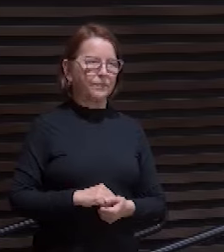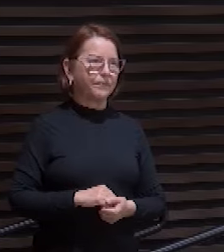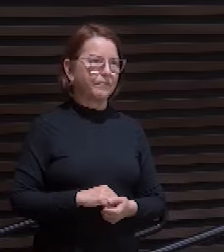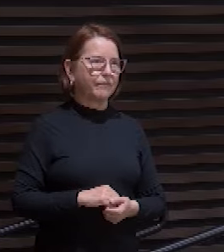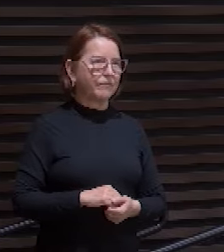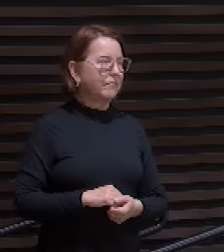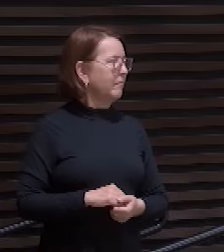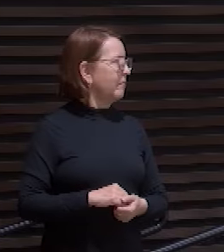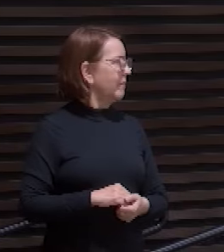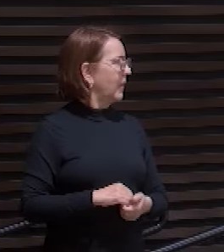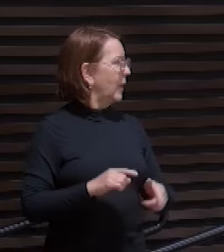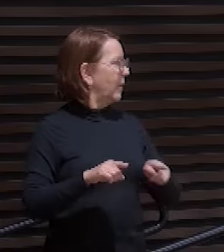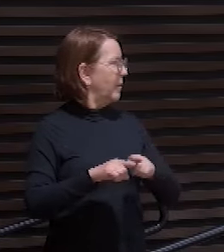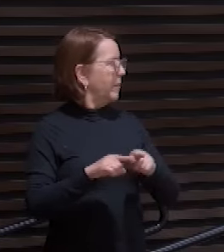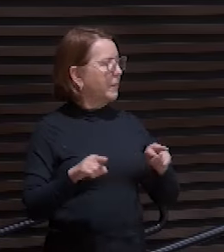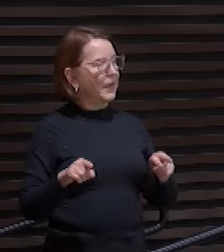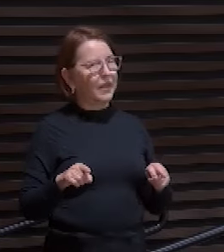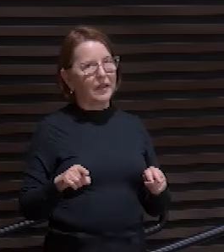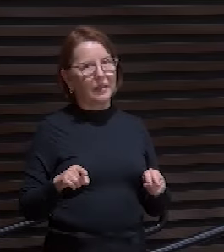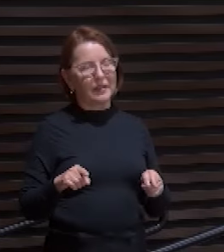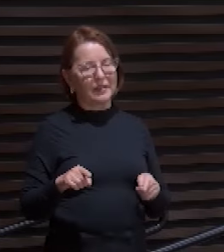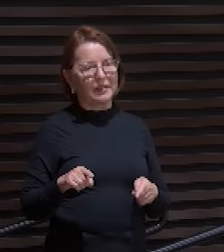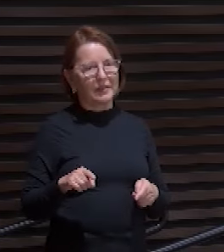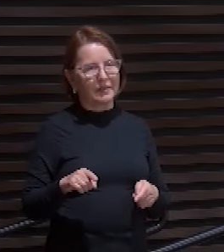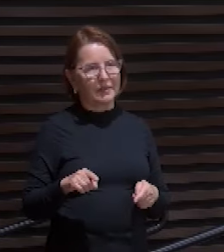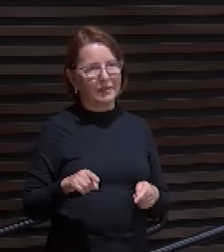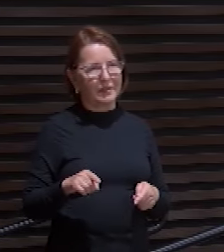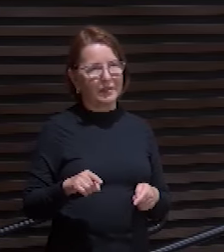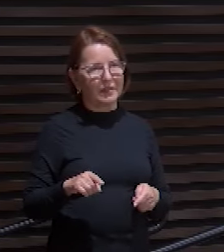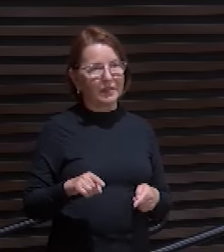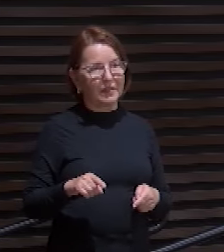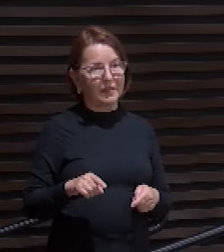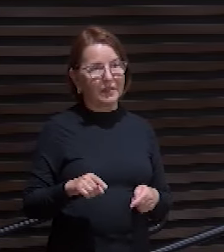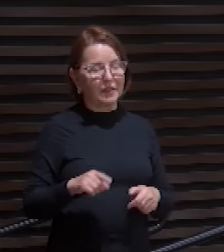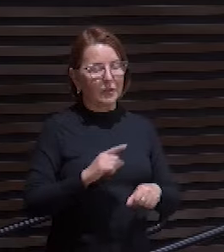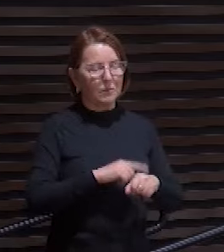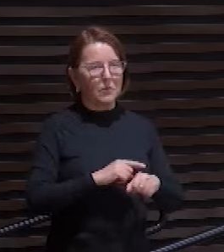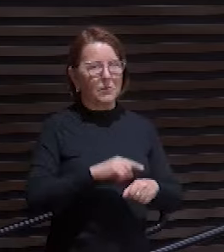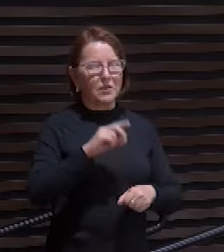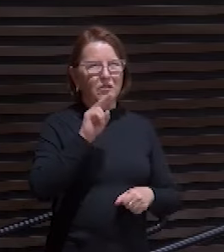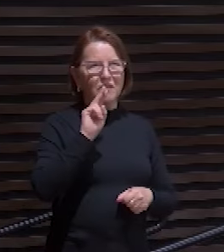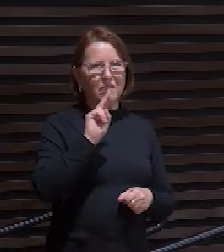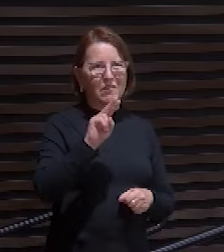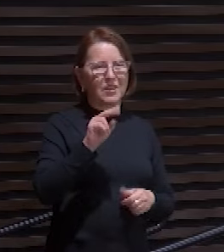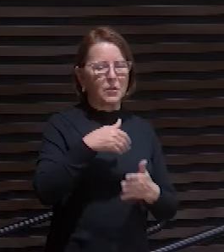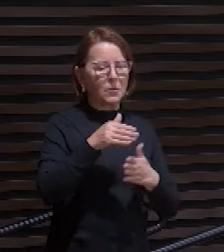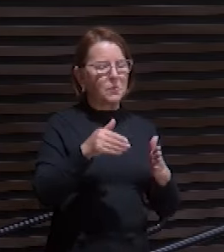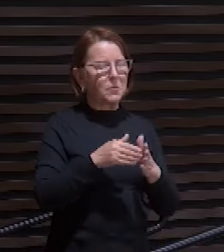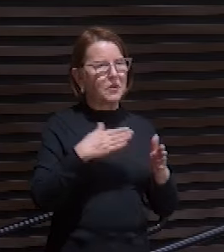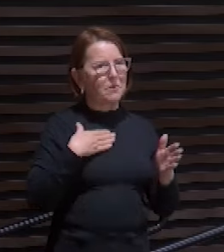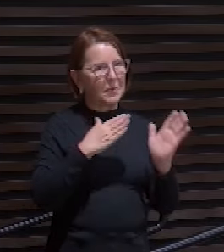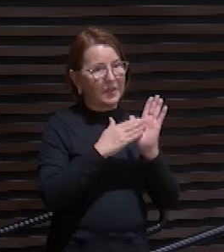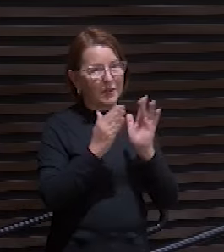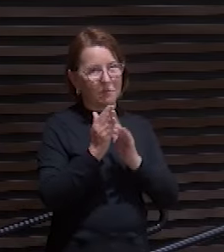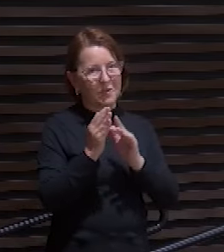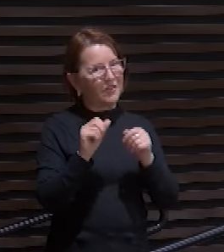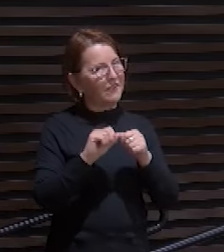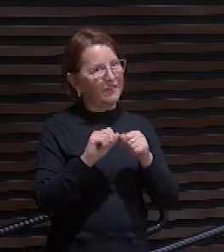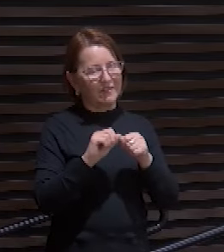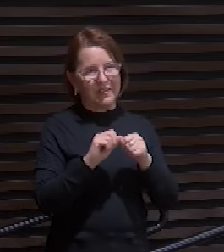Contudo, quanto avaliei tudo que as minhas mãos havia feito. Sabe o que esse homem fez? Ele parou para